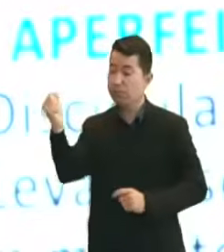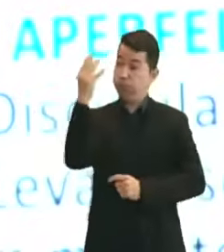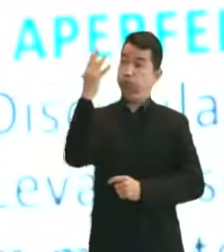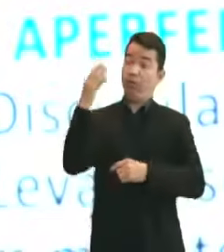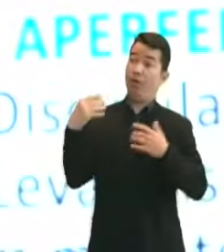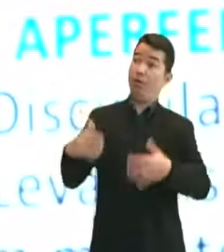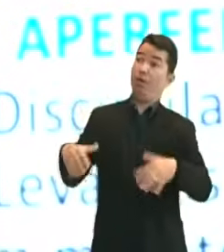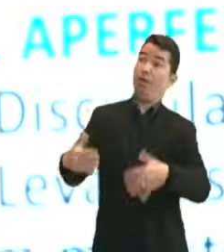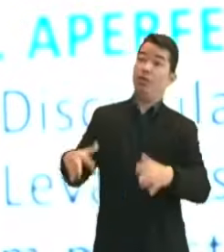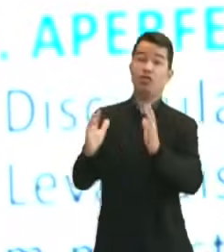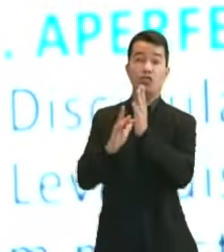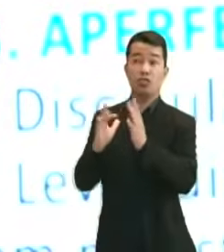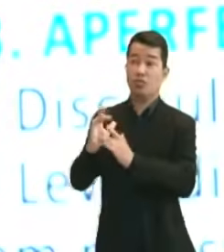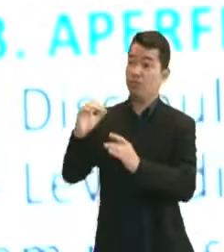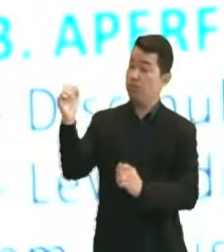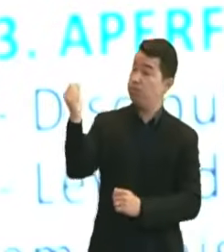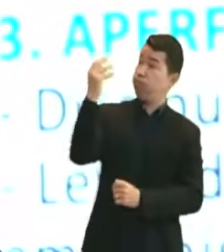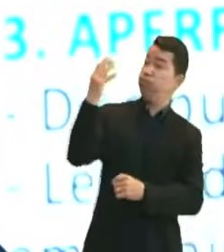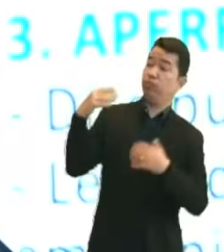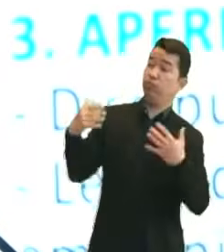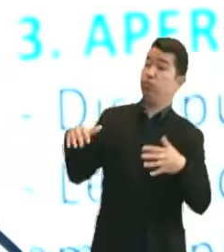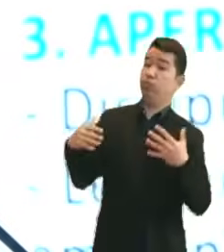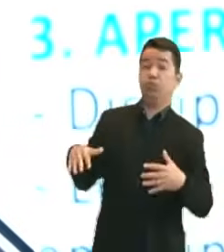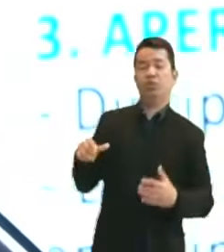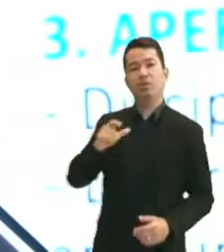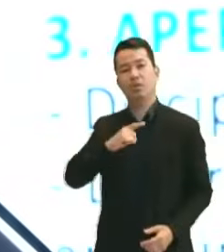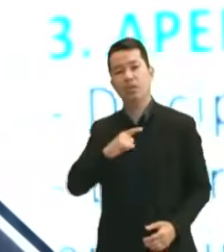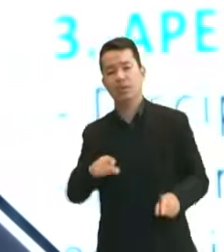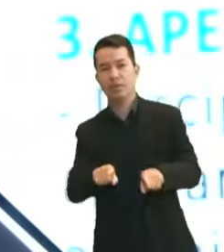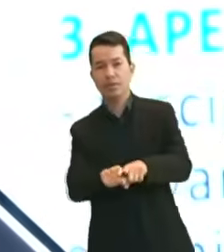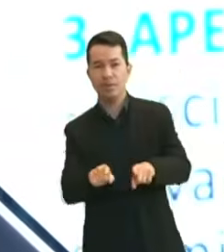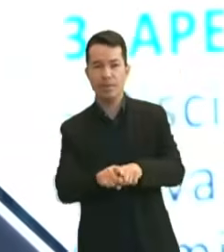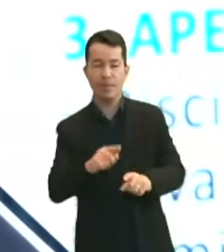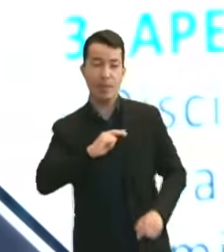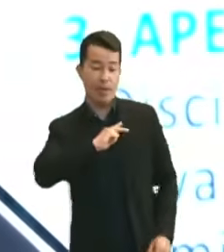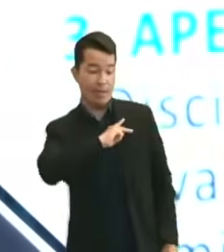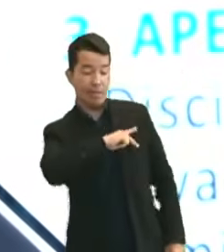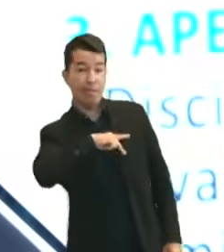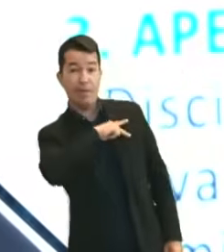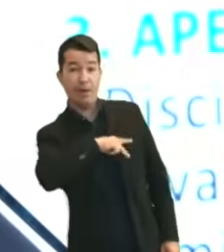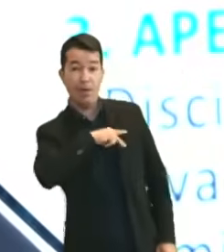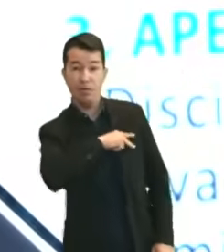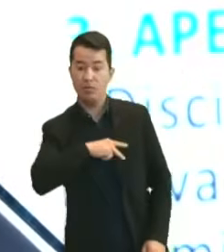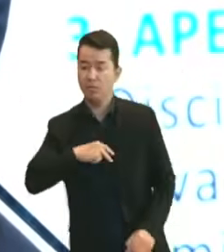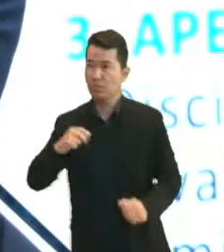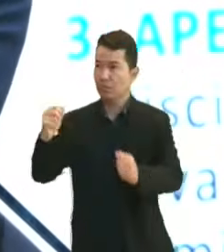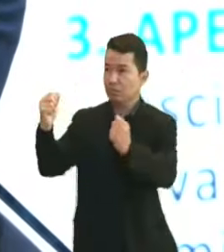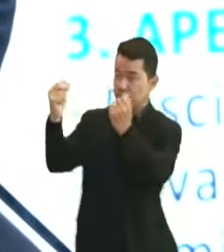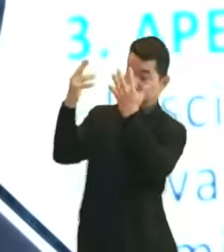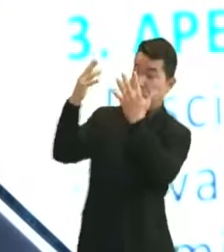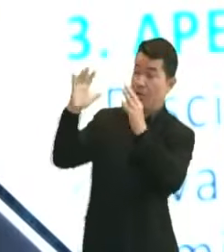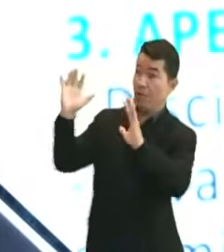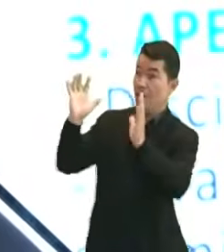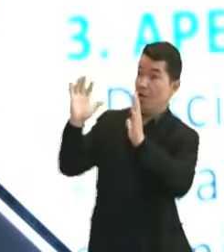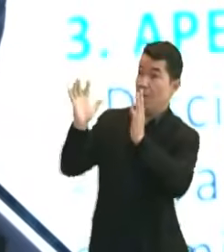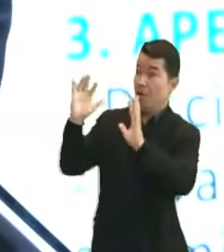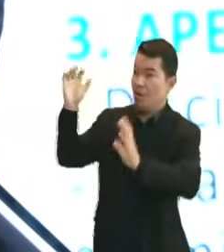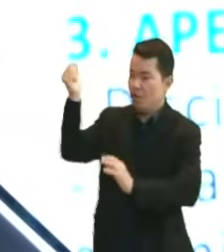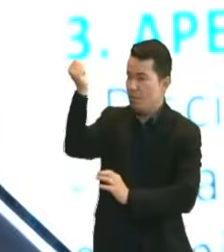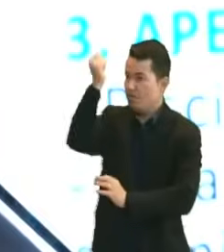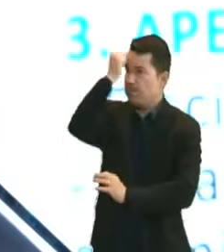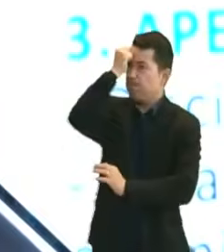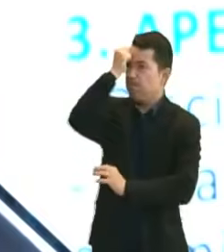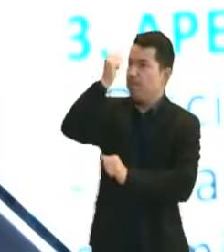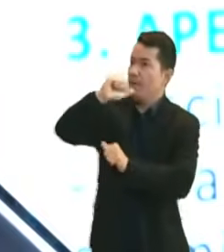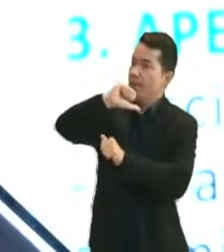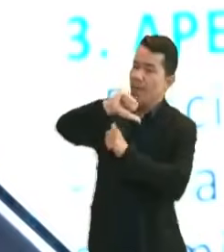ele estava fazendo, com a sua vida. E ali Paulo tem uma conversão instantânea. Ele se encontra com Jesus, ele